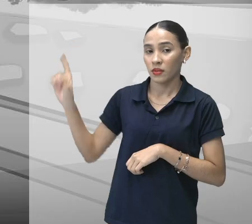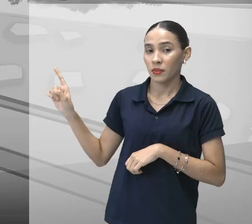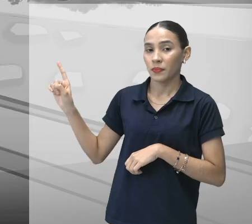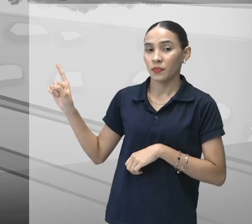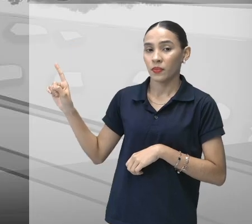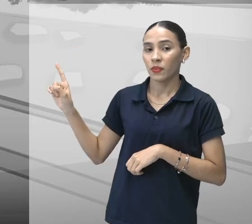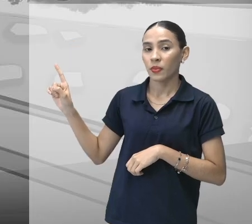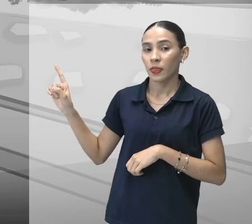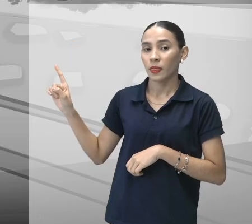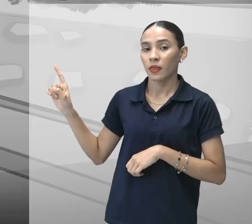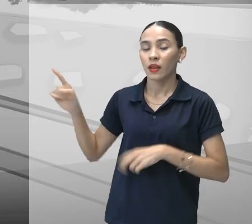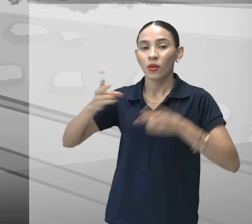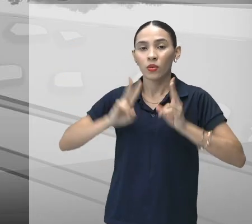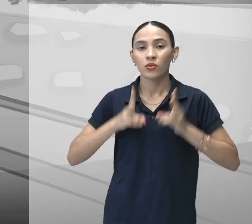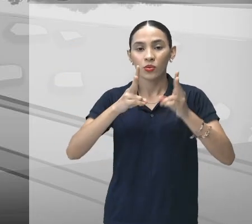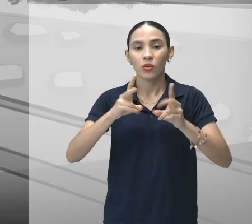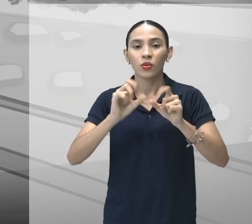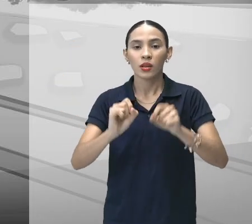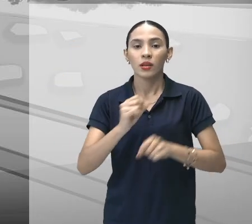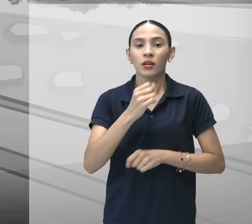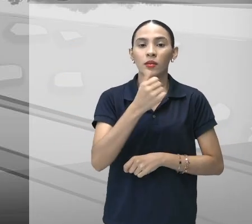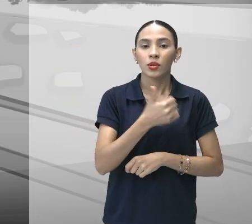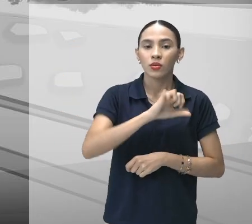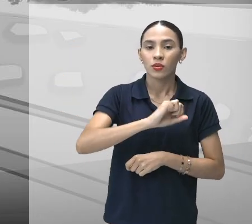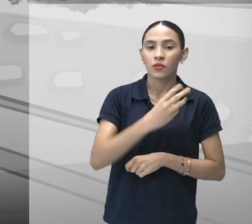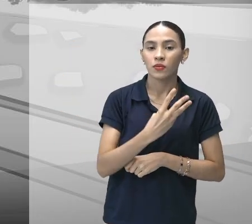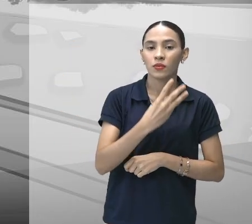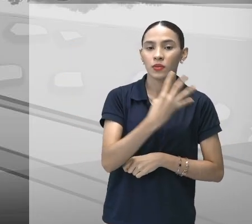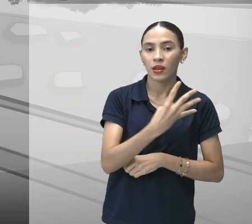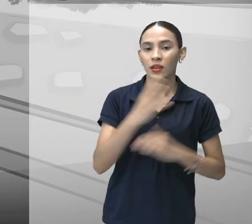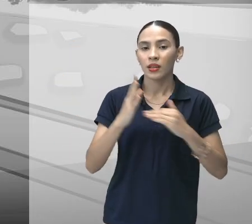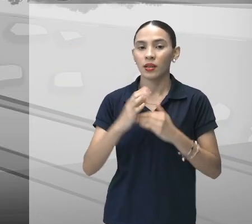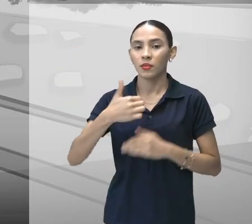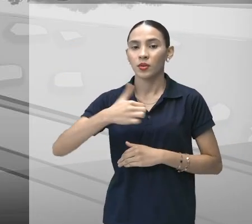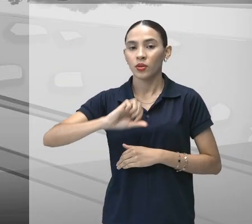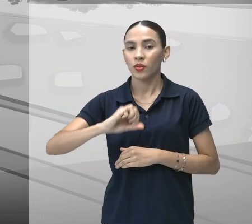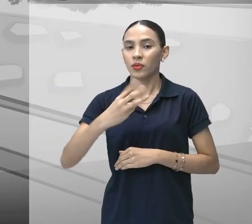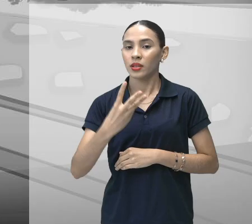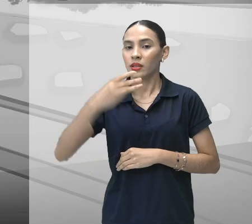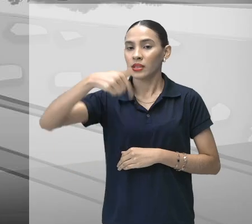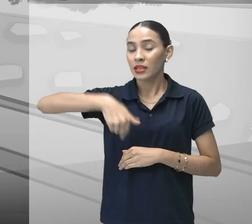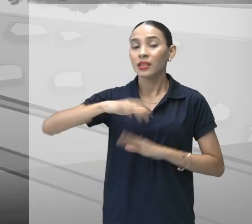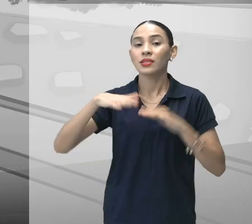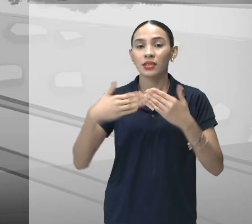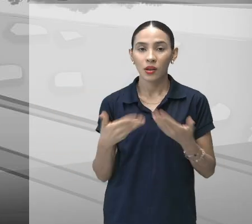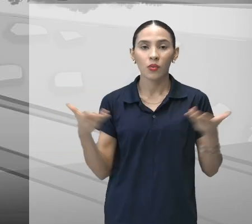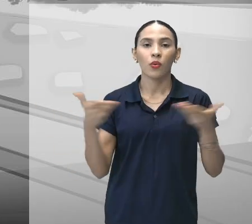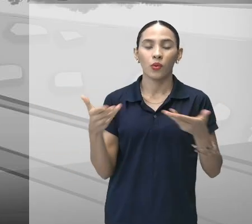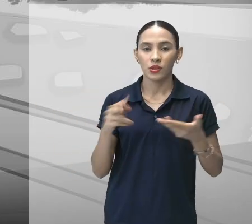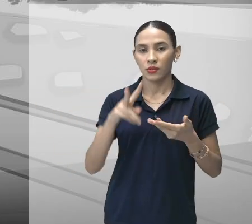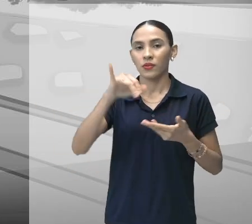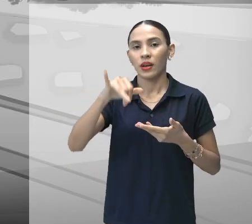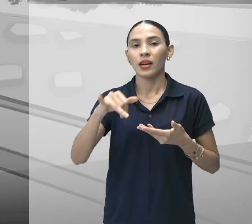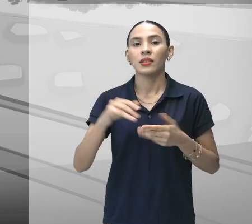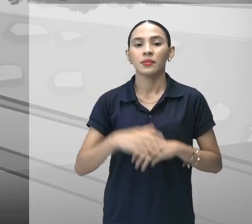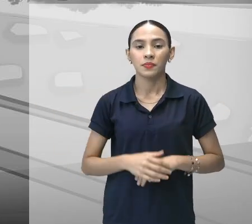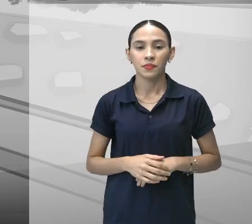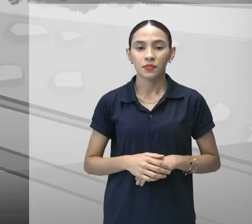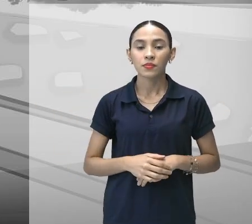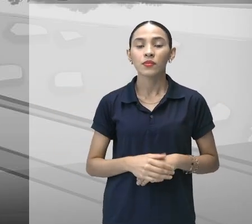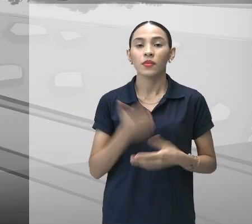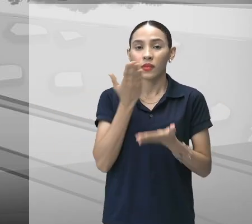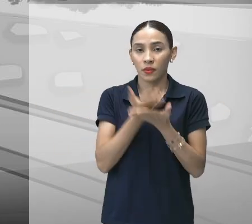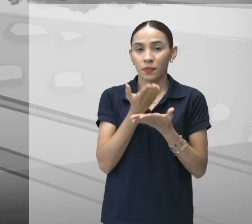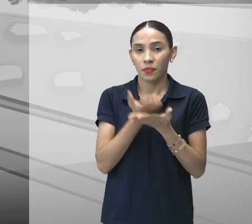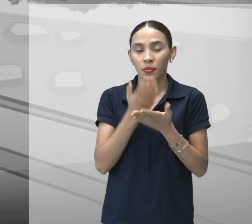esse governo que se estendeu de 34 a 37, e é sobre ele que a gente vai